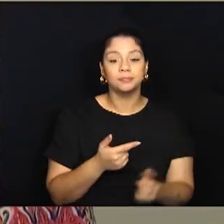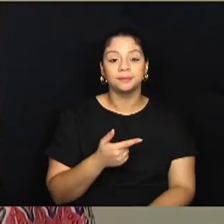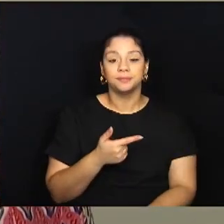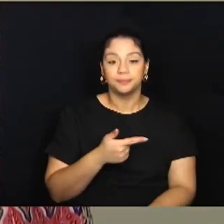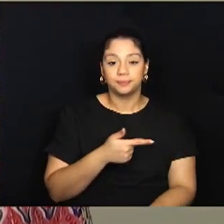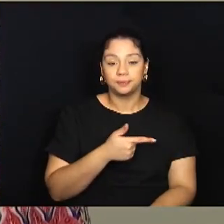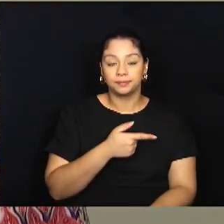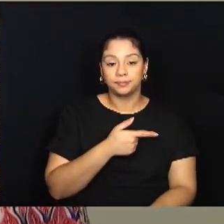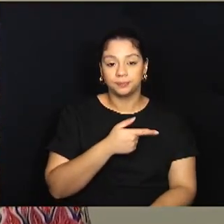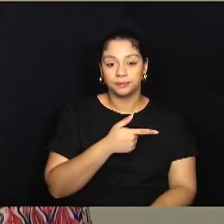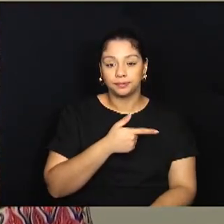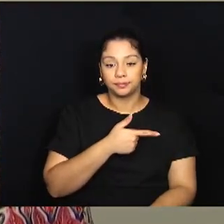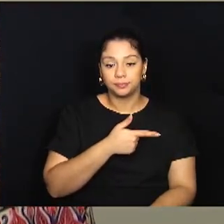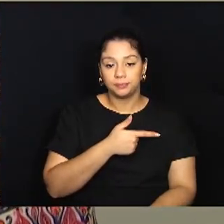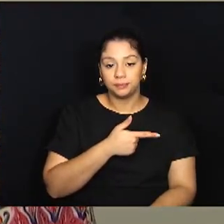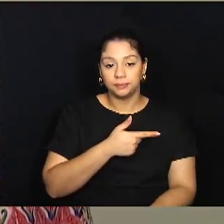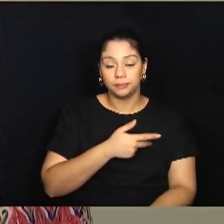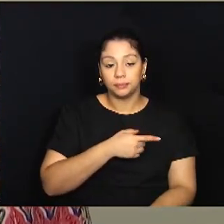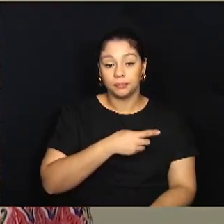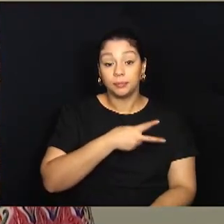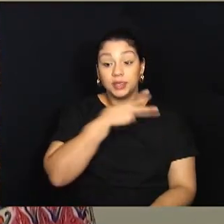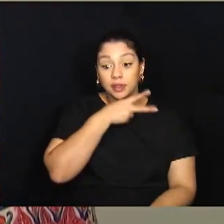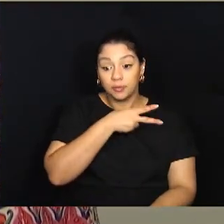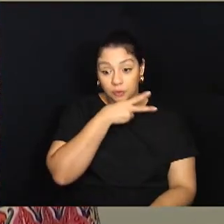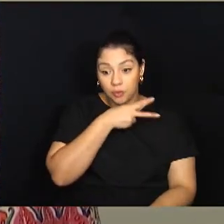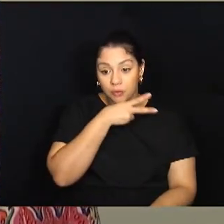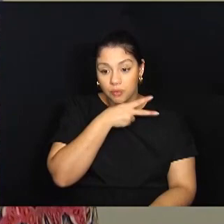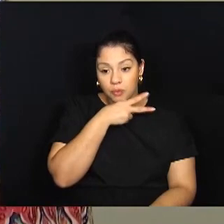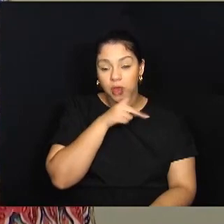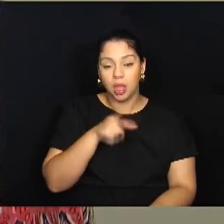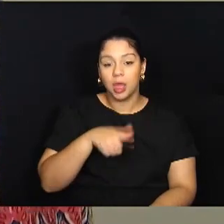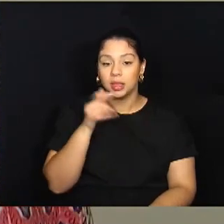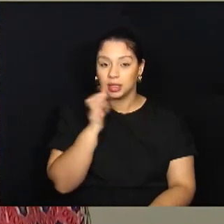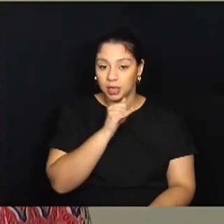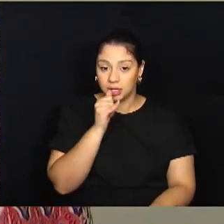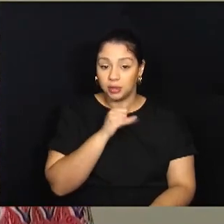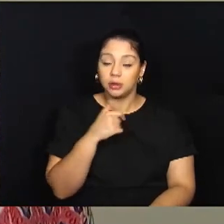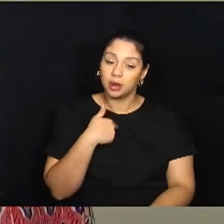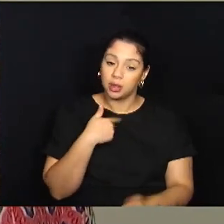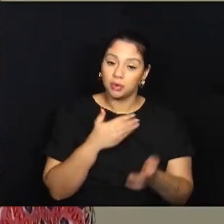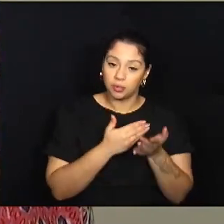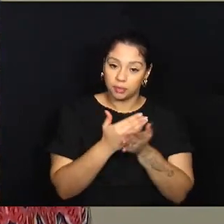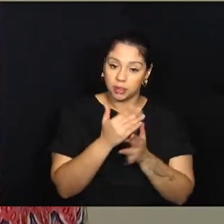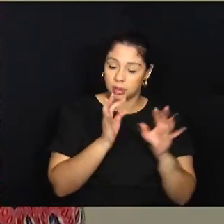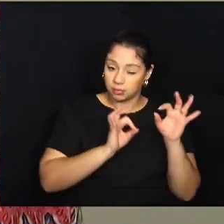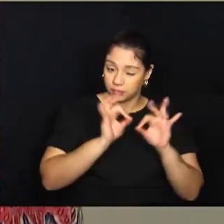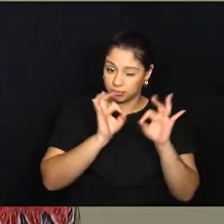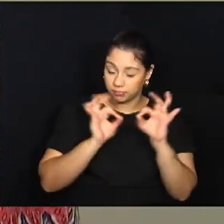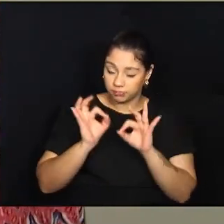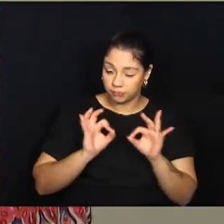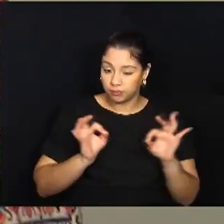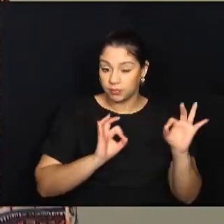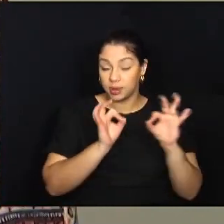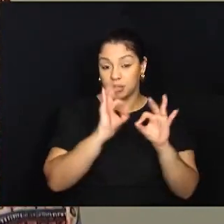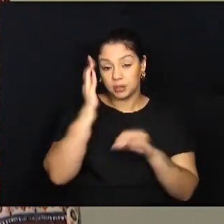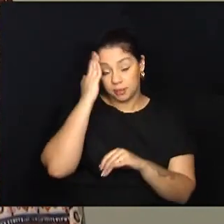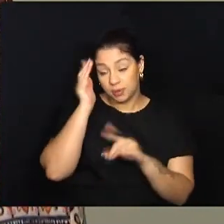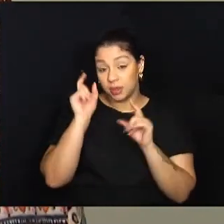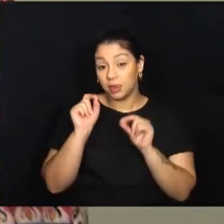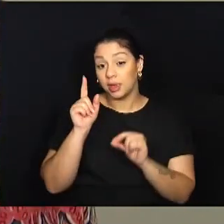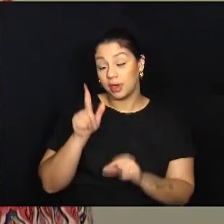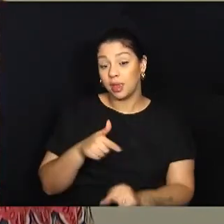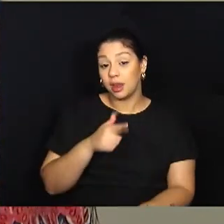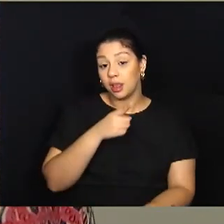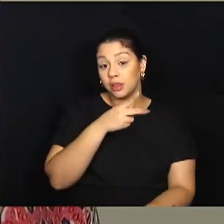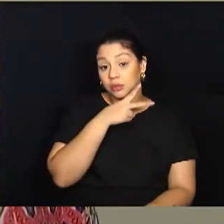italiano, e aí eu comecei a montar a árvore, né, para saber que era meu bisavô, porque eu tinha